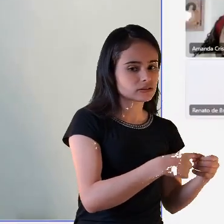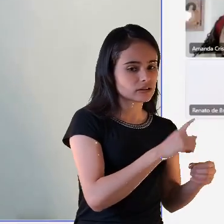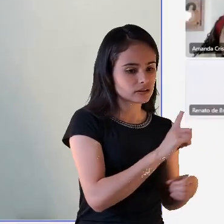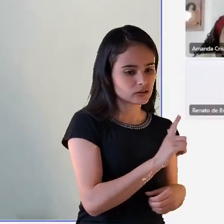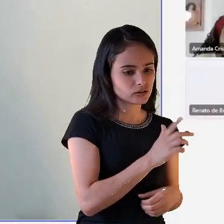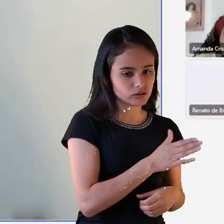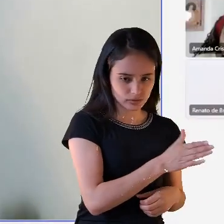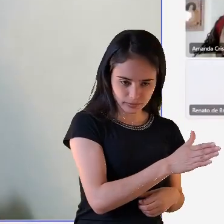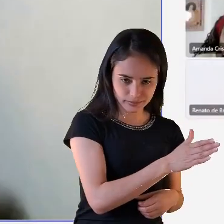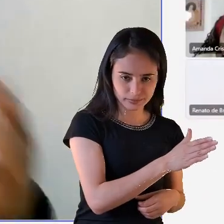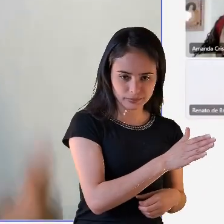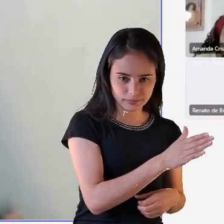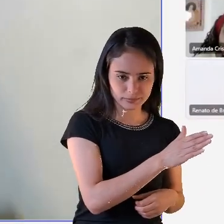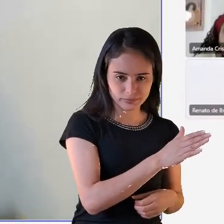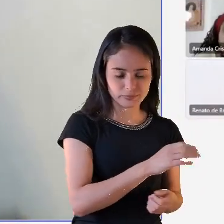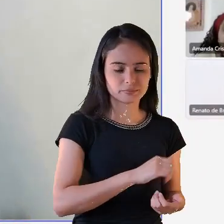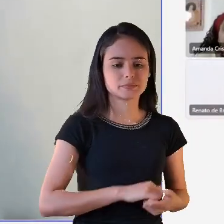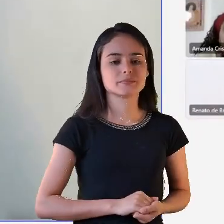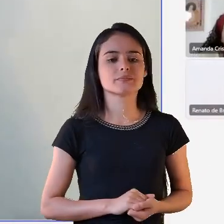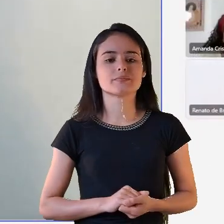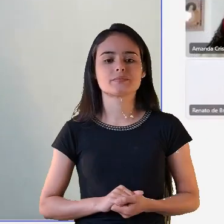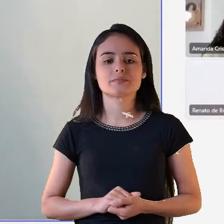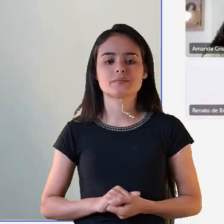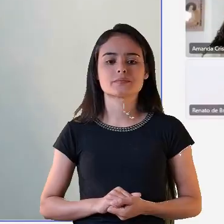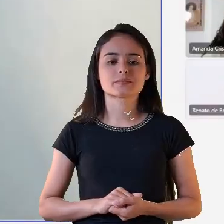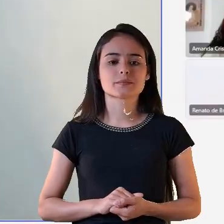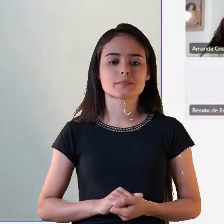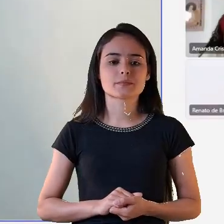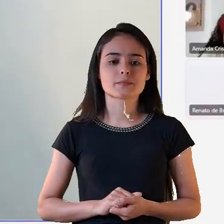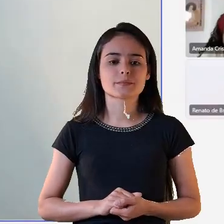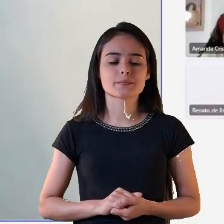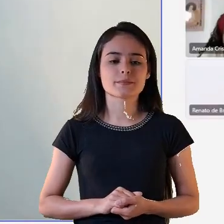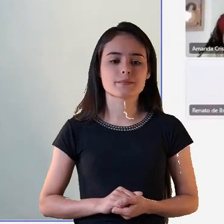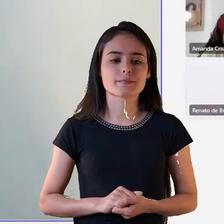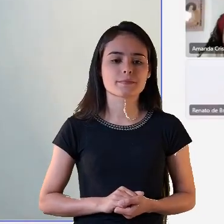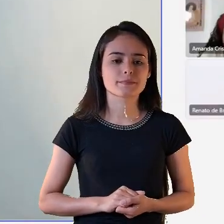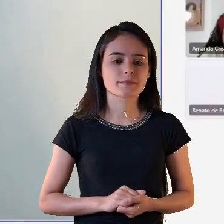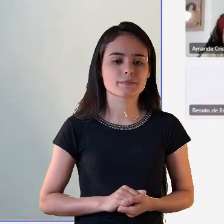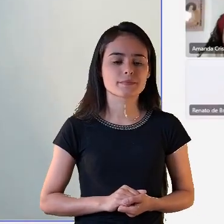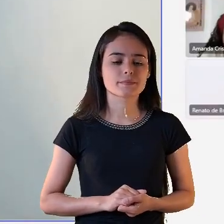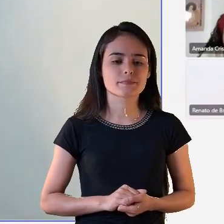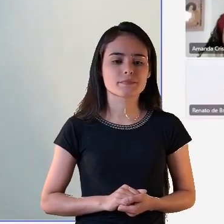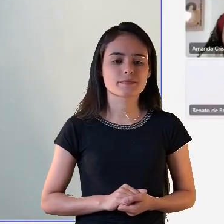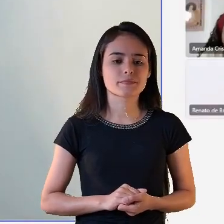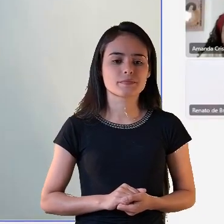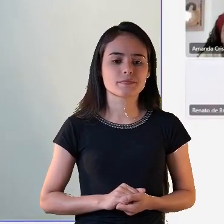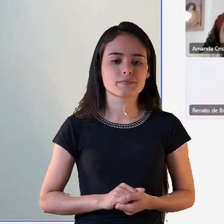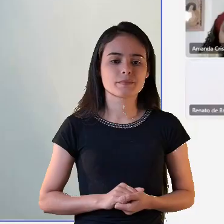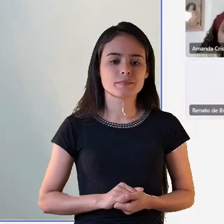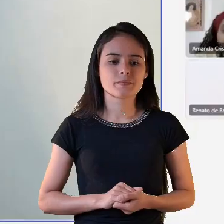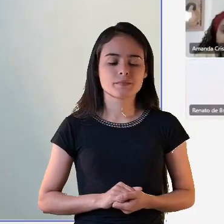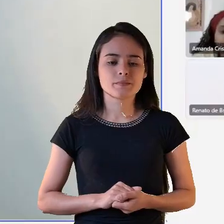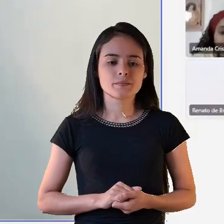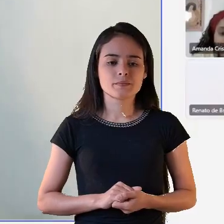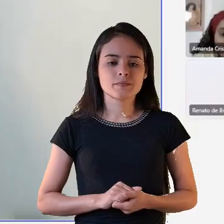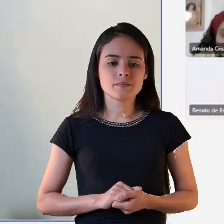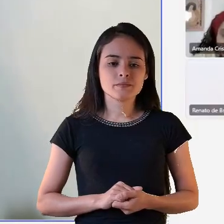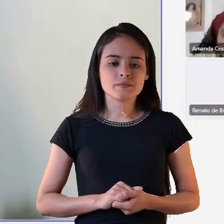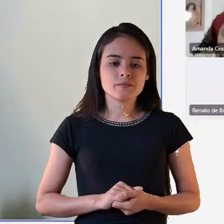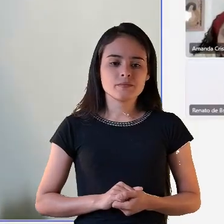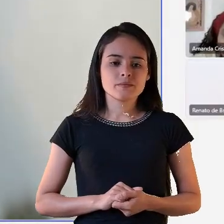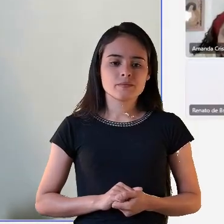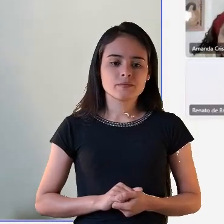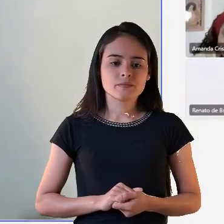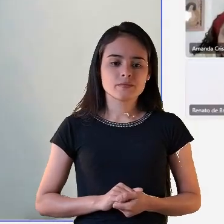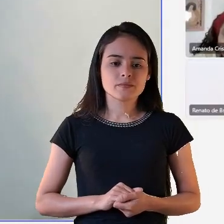Águas Virtuosas, da Elaine, que é curadora da feira também. Acho que ela deixou um recadinho aqui no chat